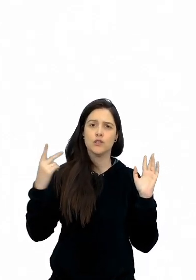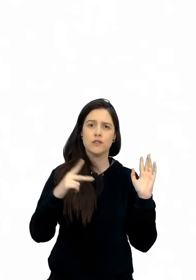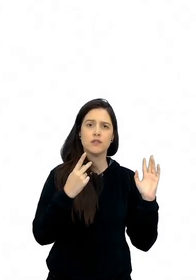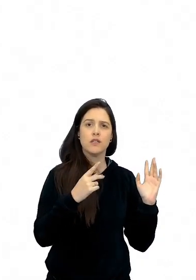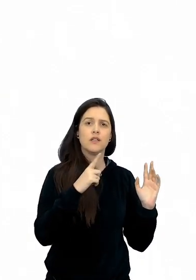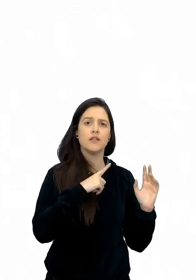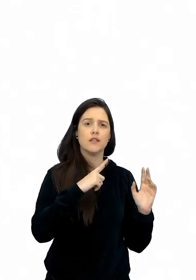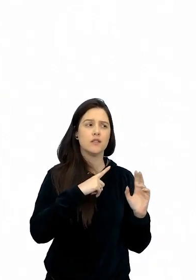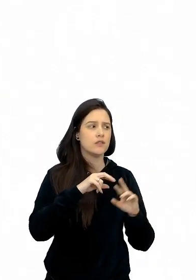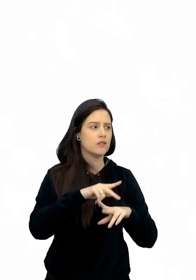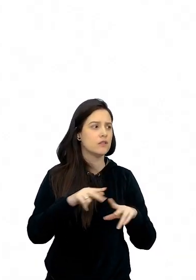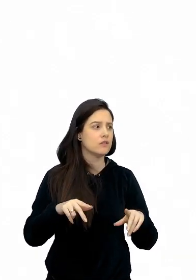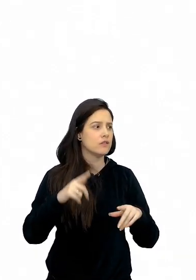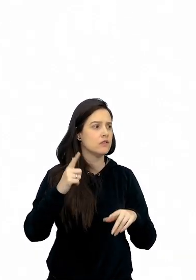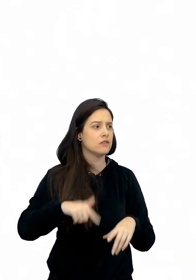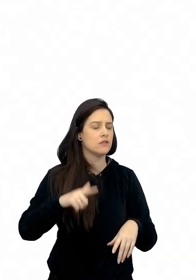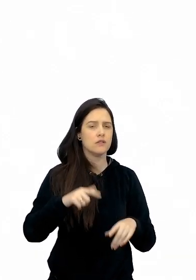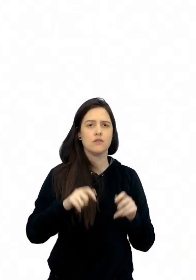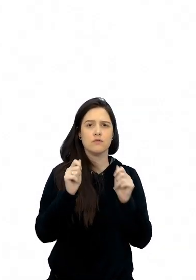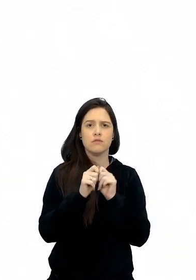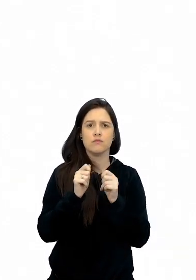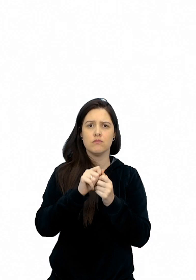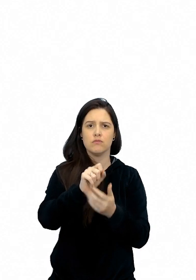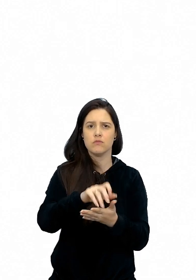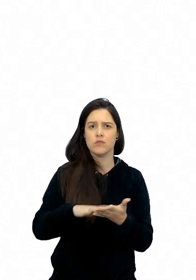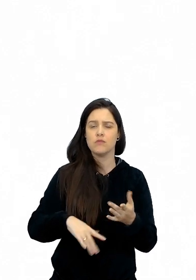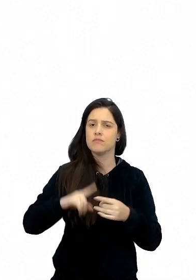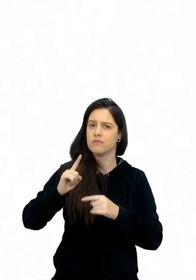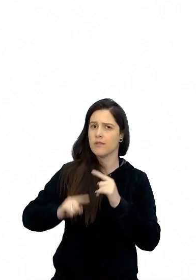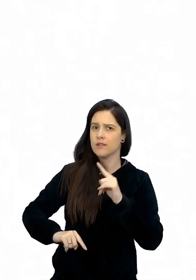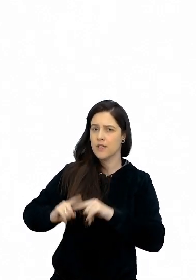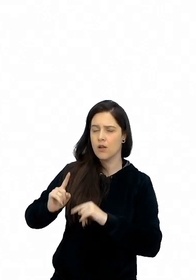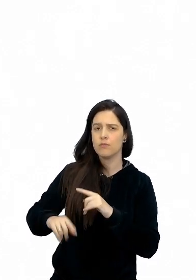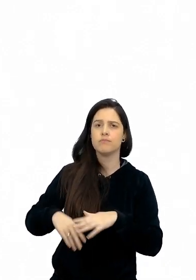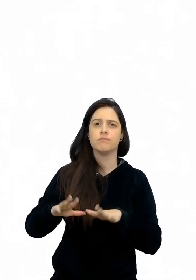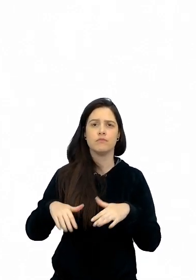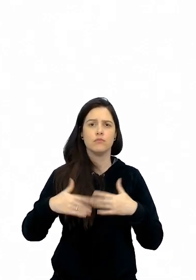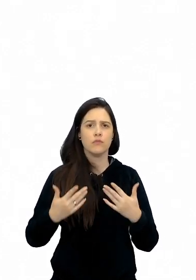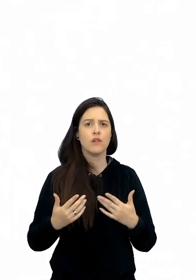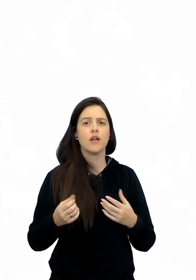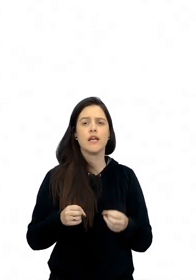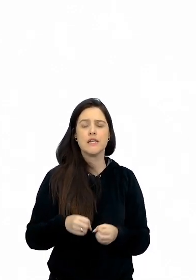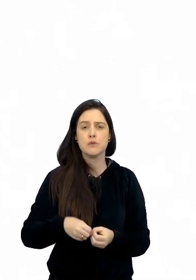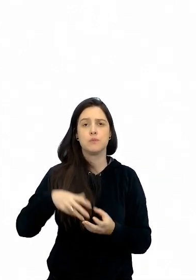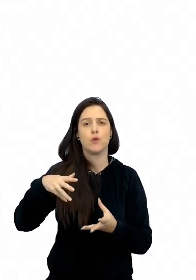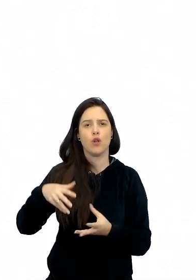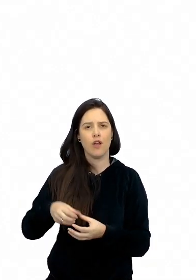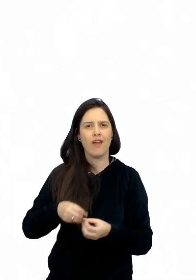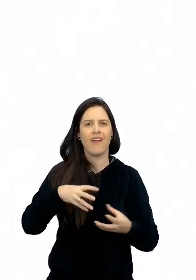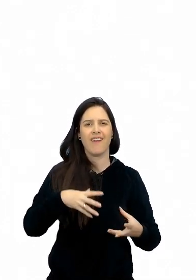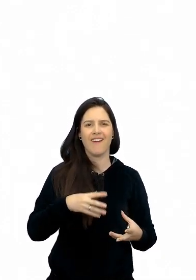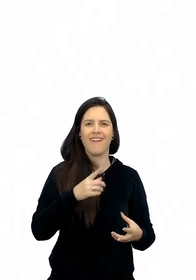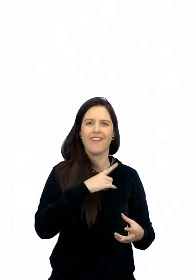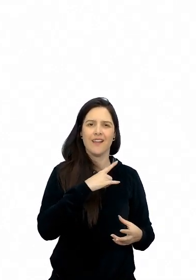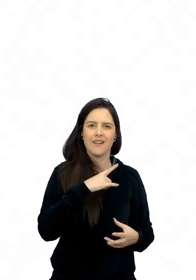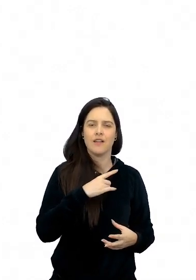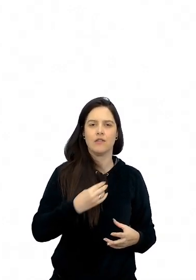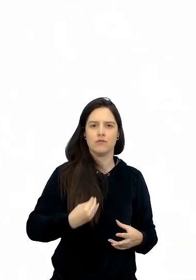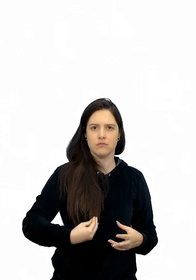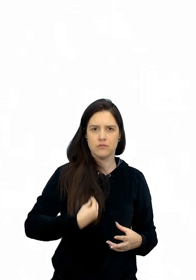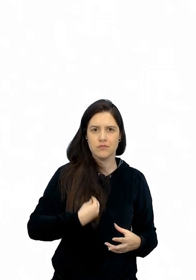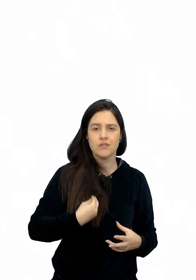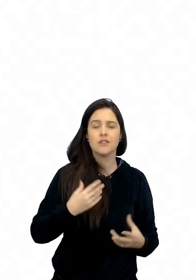venha ali depois para fazer as atividades no material. Então, a gente explora algo de que eles entendem, de que eles